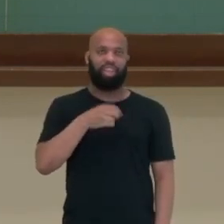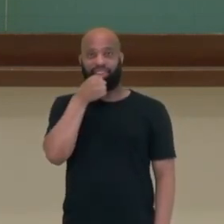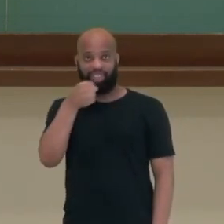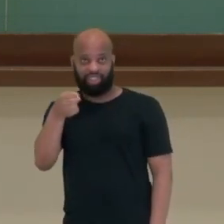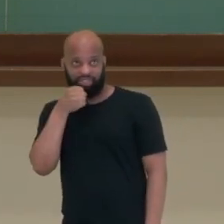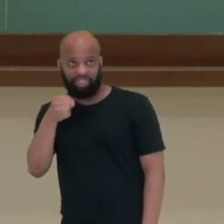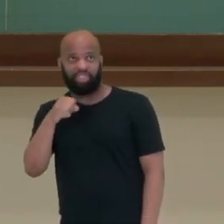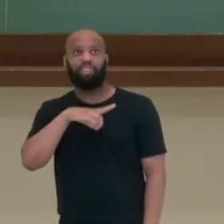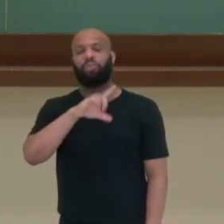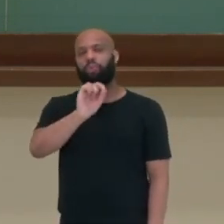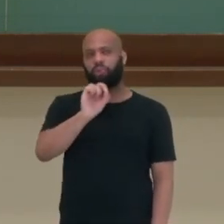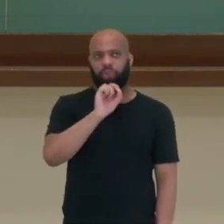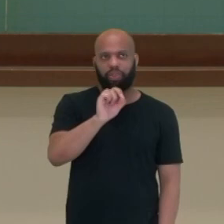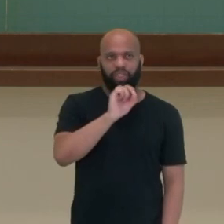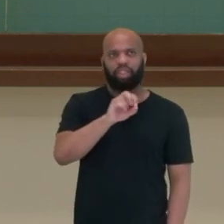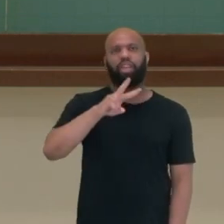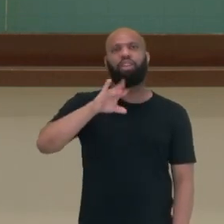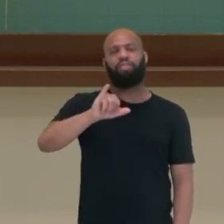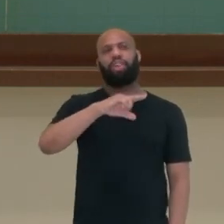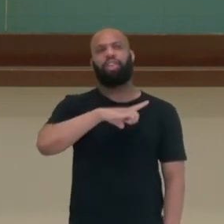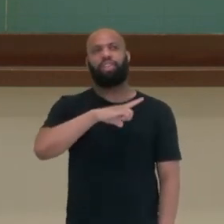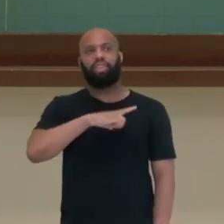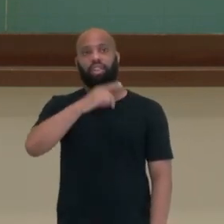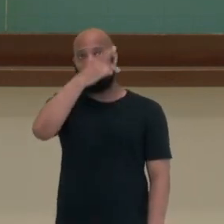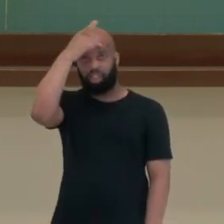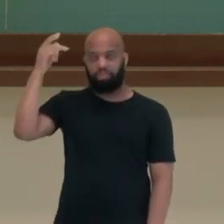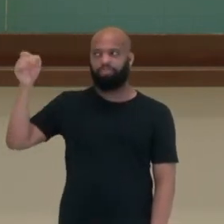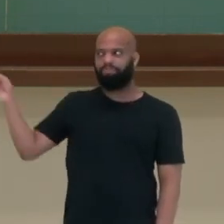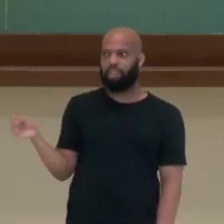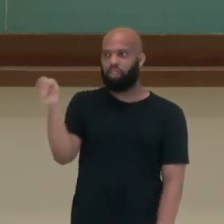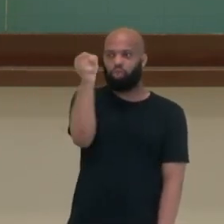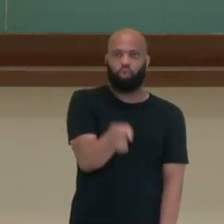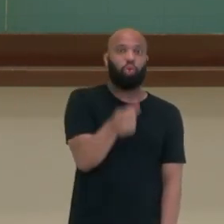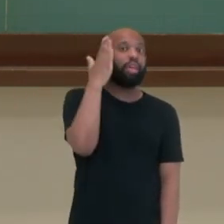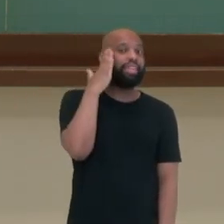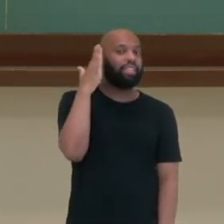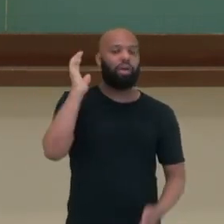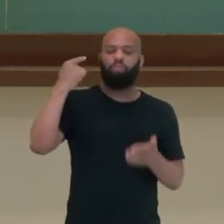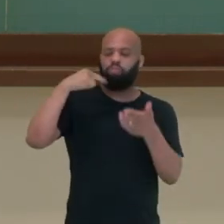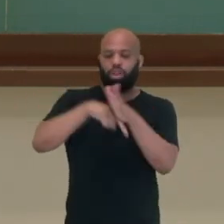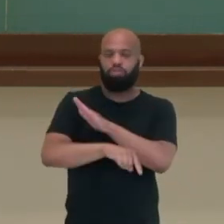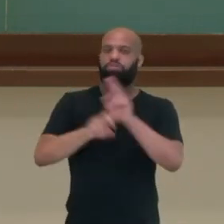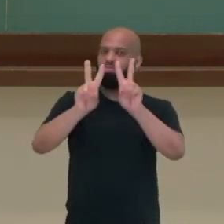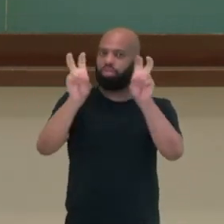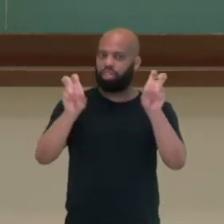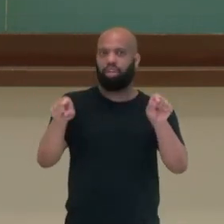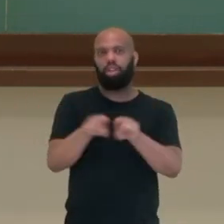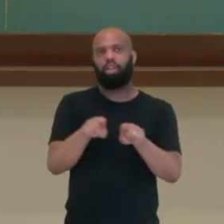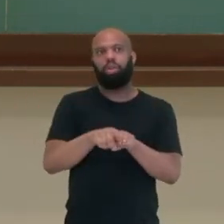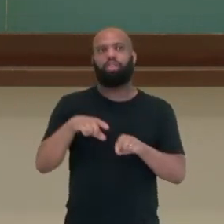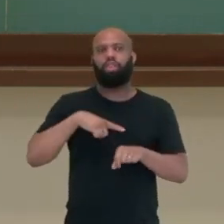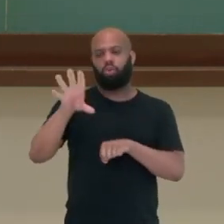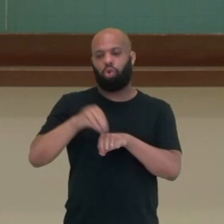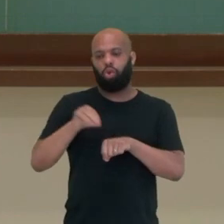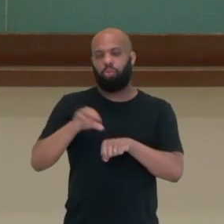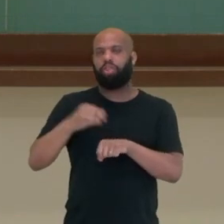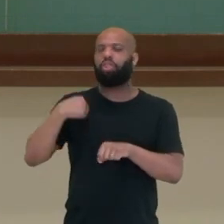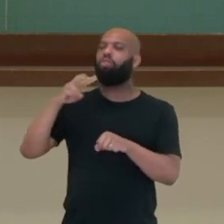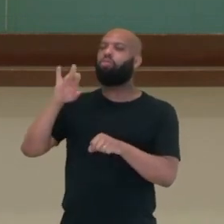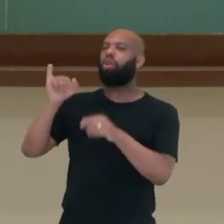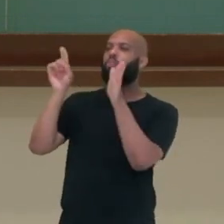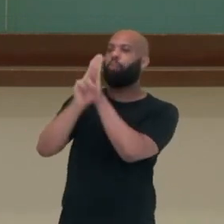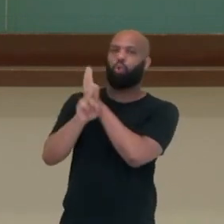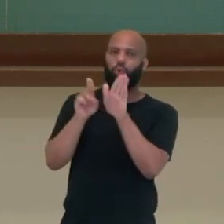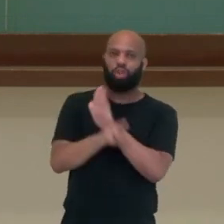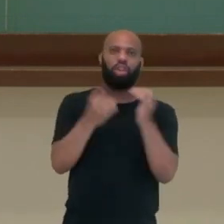entrevista traz a pessoa que é especialista na área ou que tem um conhecimento e eu vou perguntar,